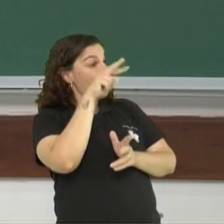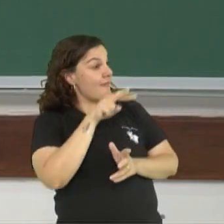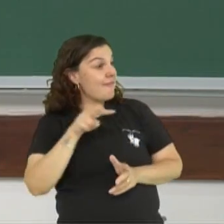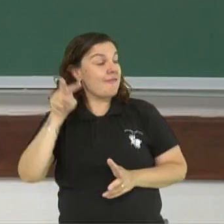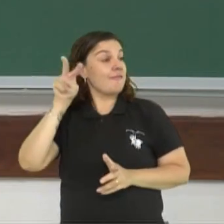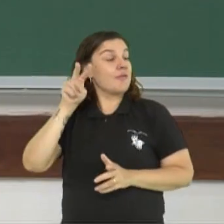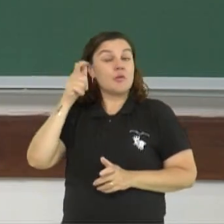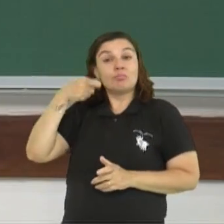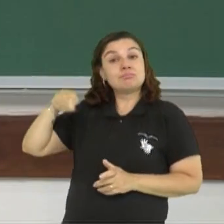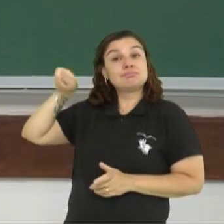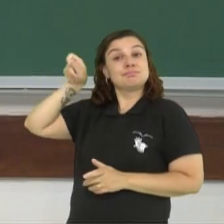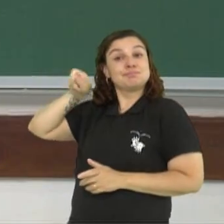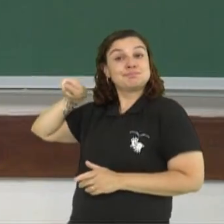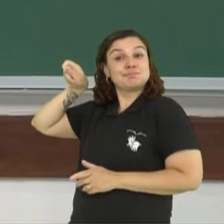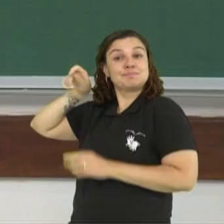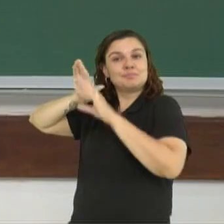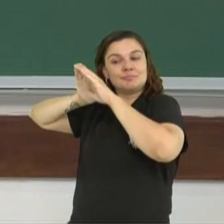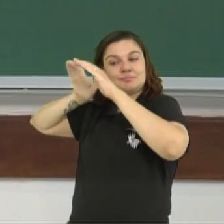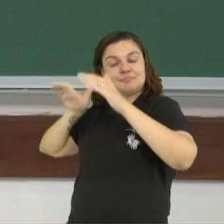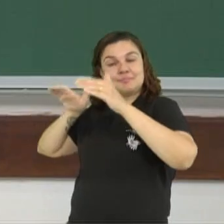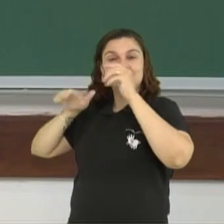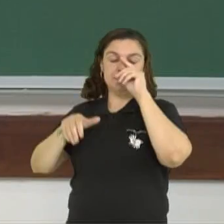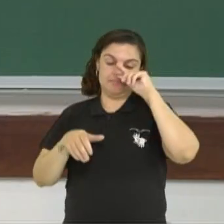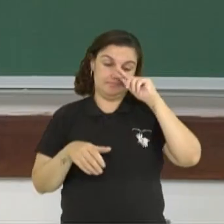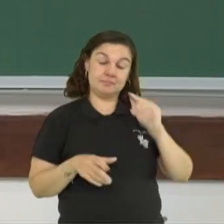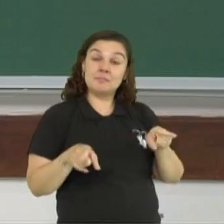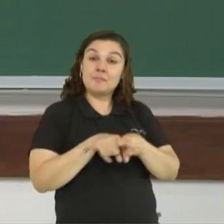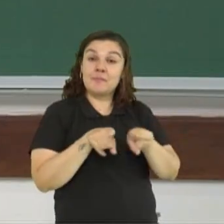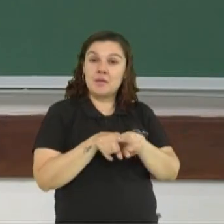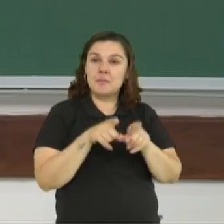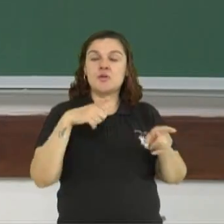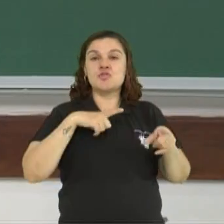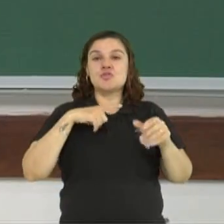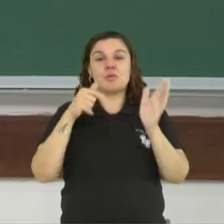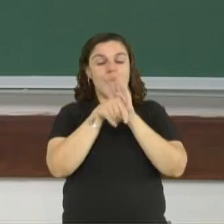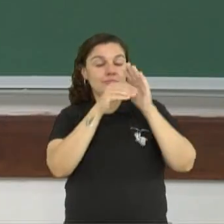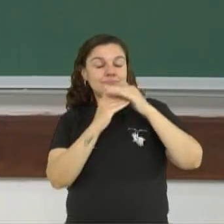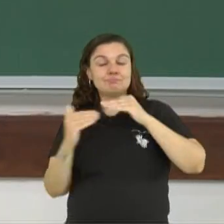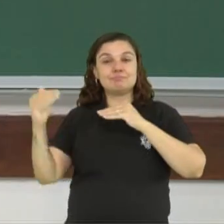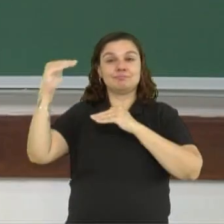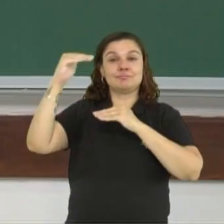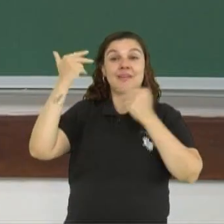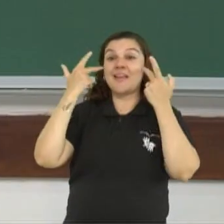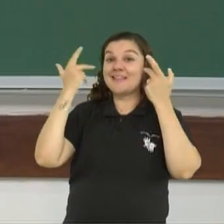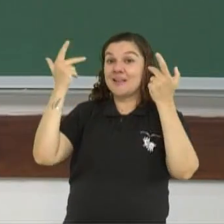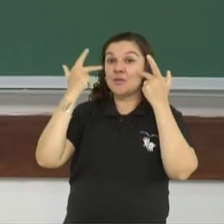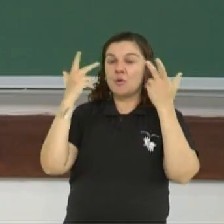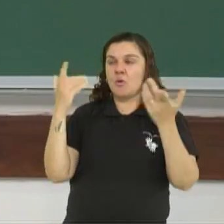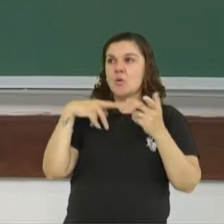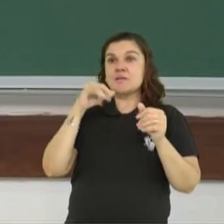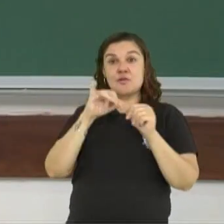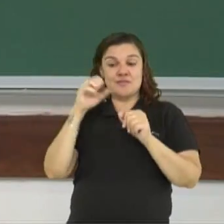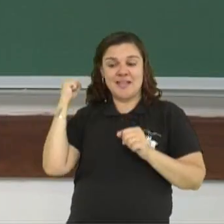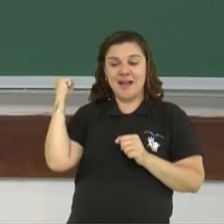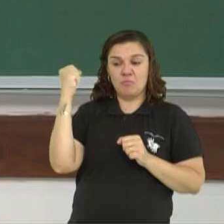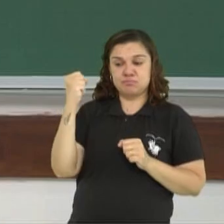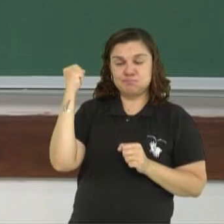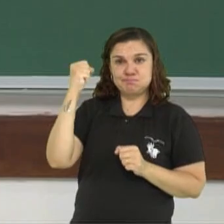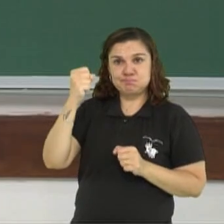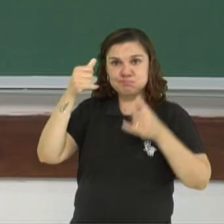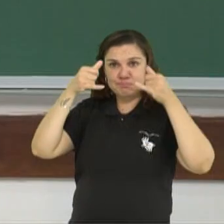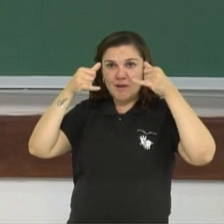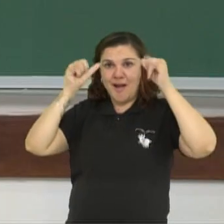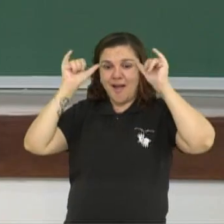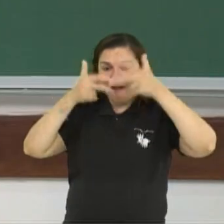E também, por um outro aspecto, ele tinha aquela coisa do sobrenatural. Ou seja, se eu colocar caças boas, se eu desenhar